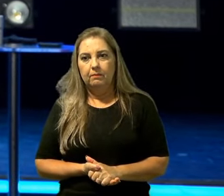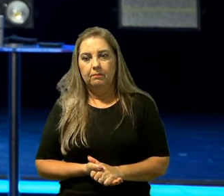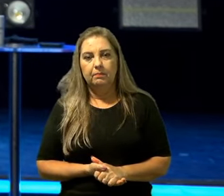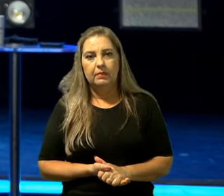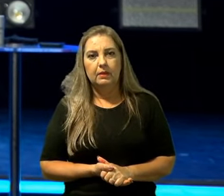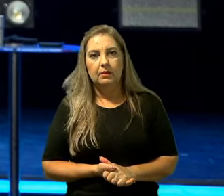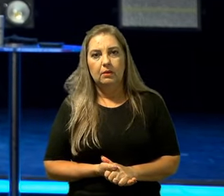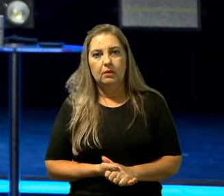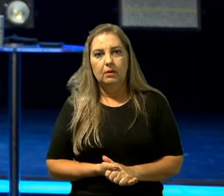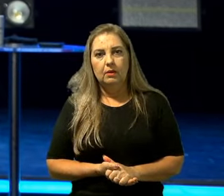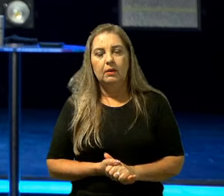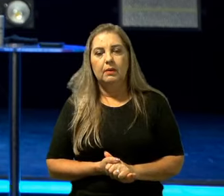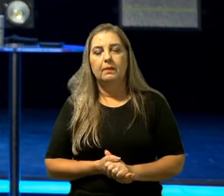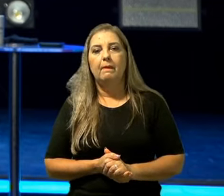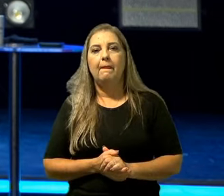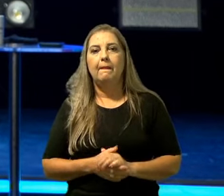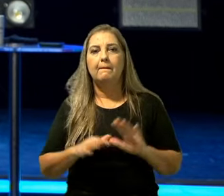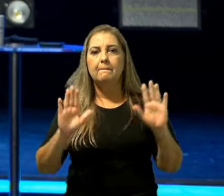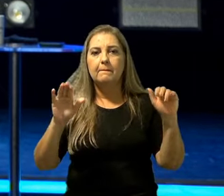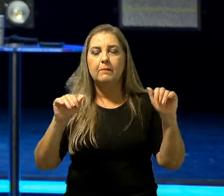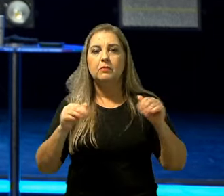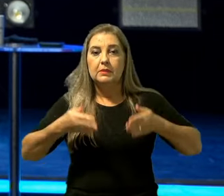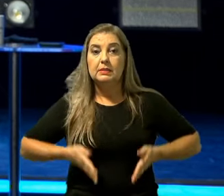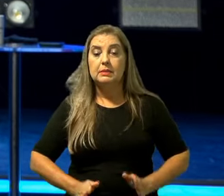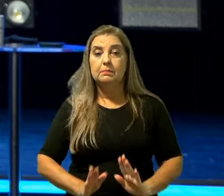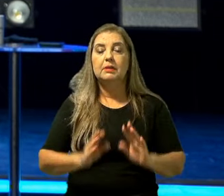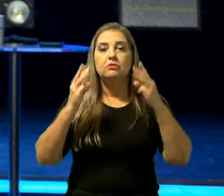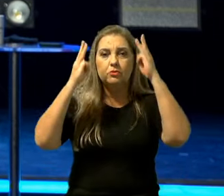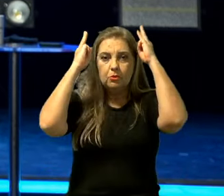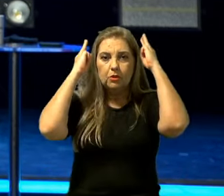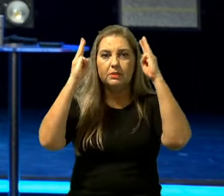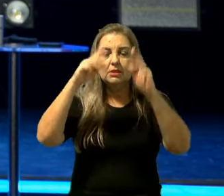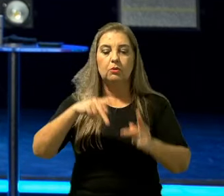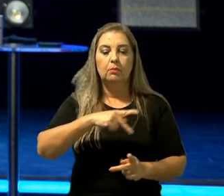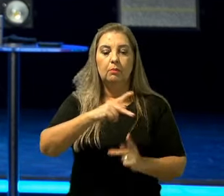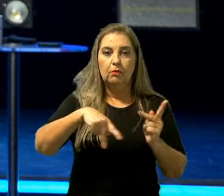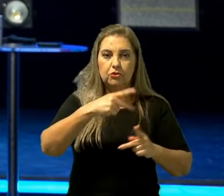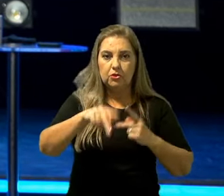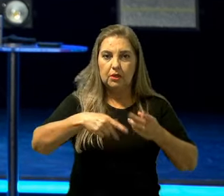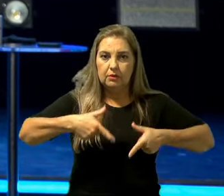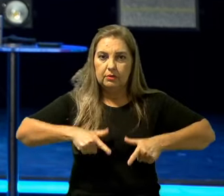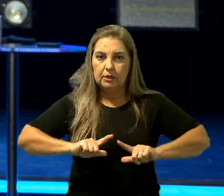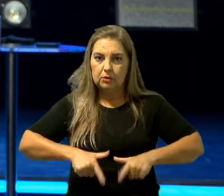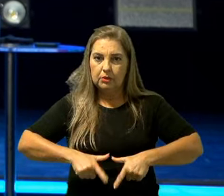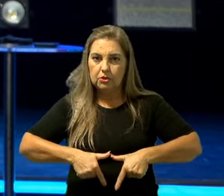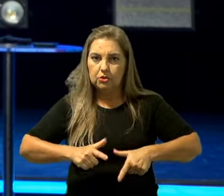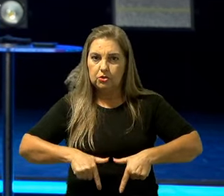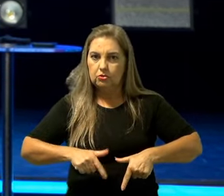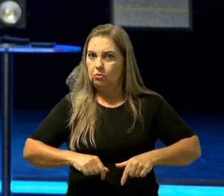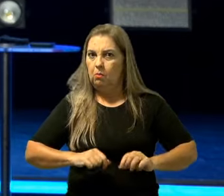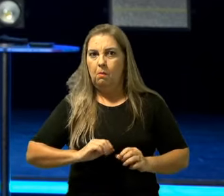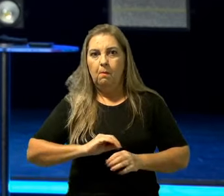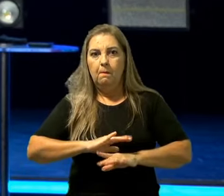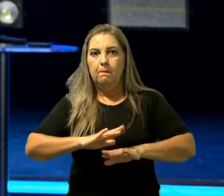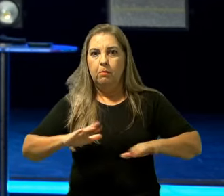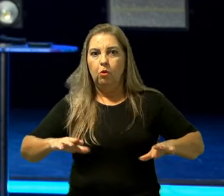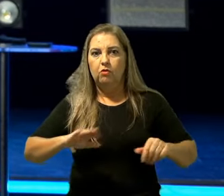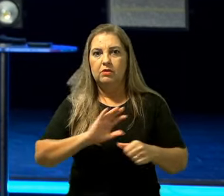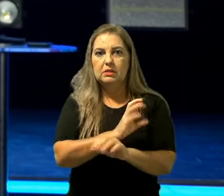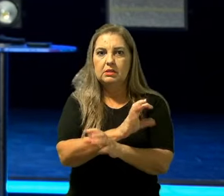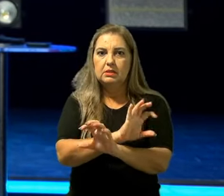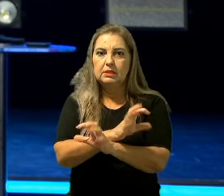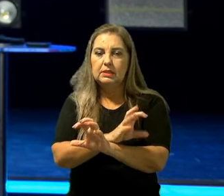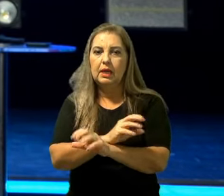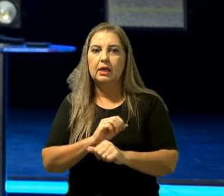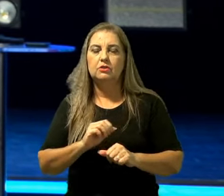Qual é o pano de fundo sobre o nascimento de Moisés? O povo de Israel está no Egito, que era a maior potência da época. Eles chegaram lá num